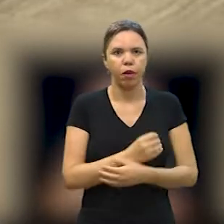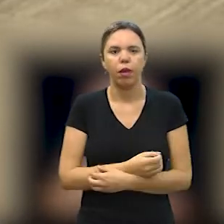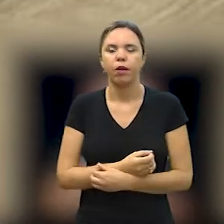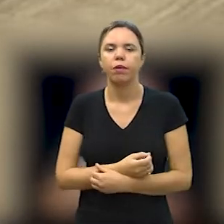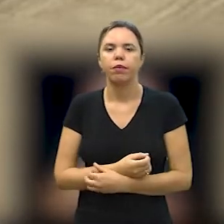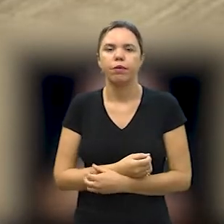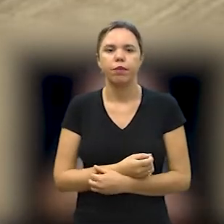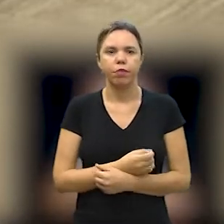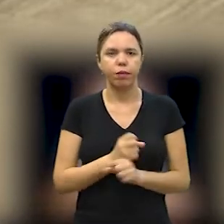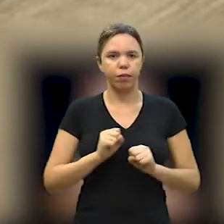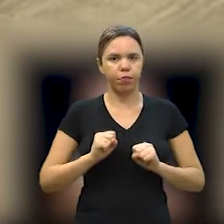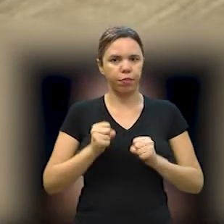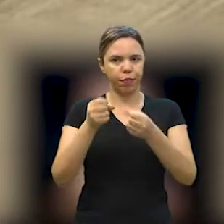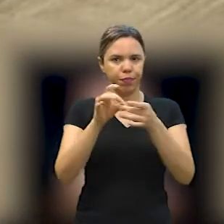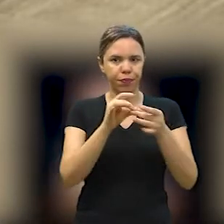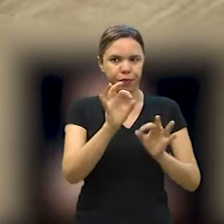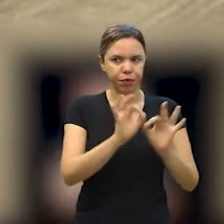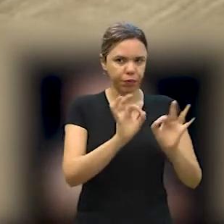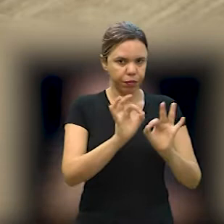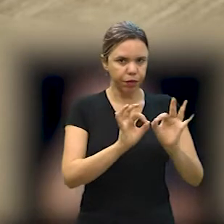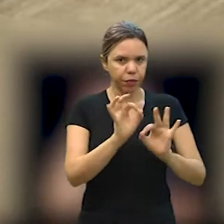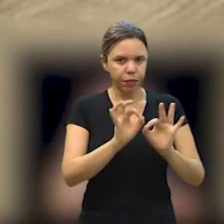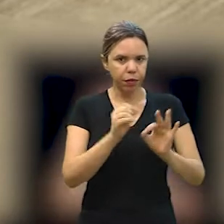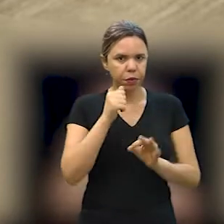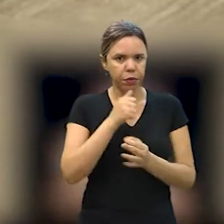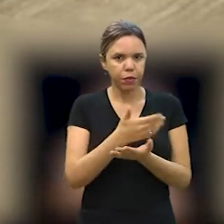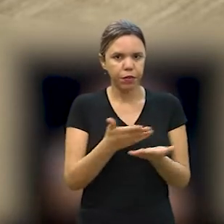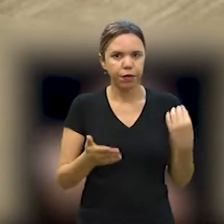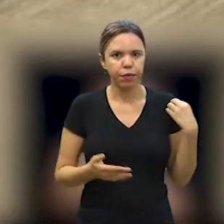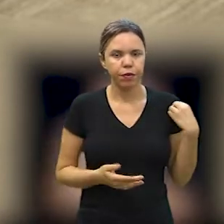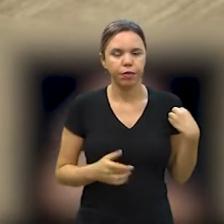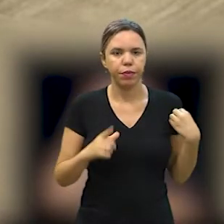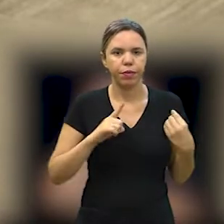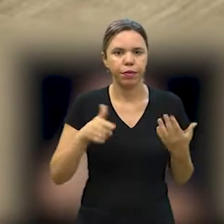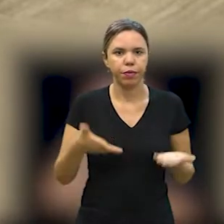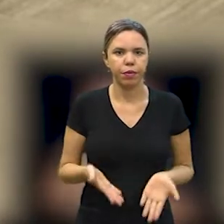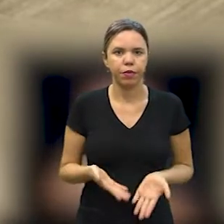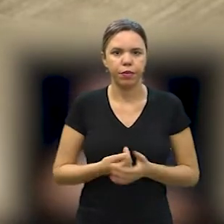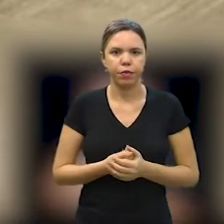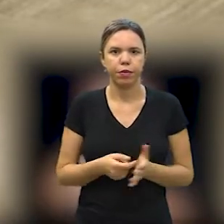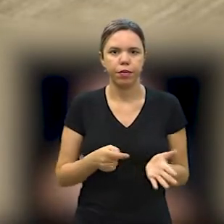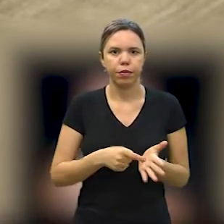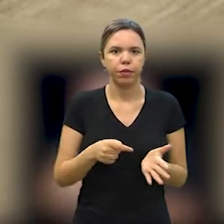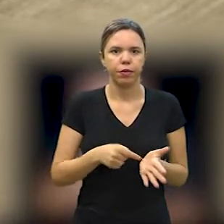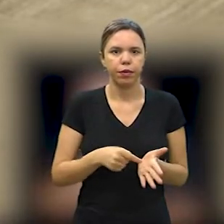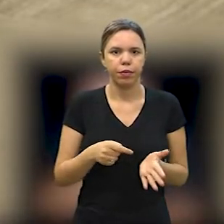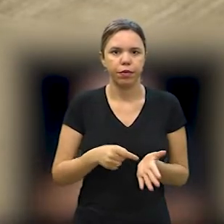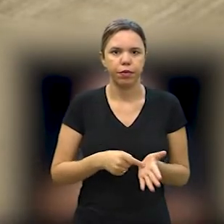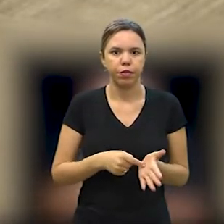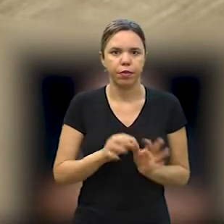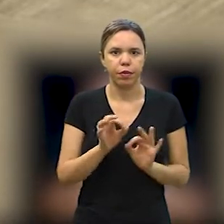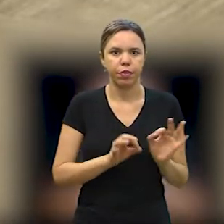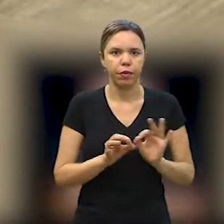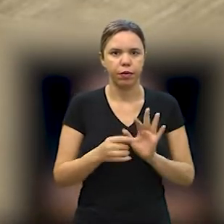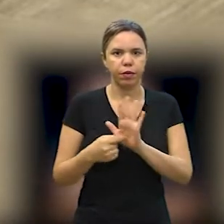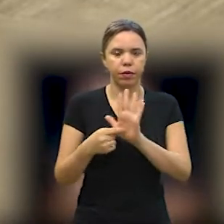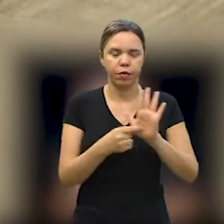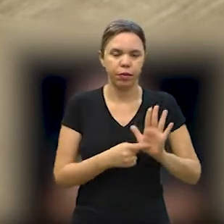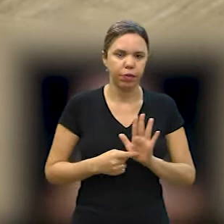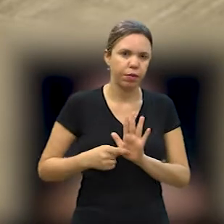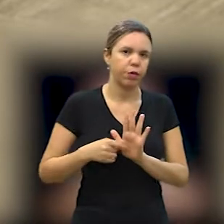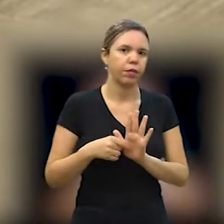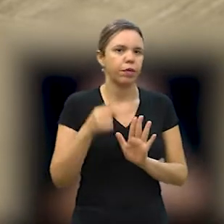artesanal a a força da organização dessas mulheres né tenho aqui os irmãos inclusive uma